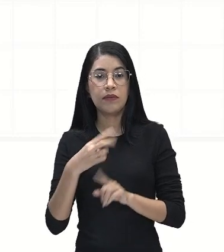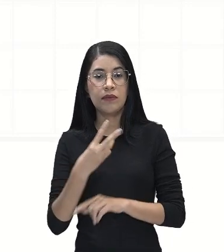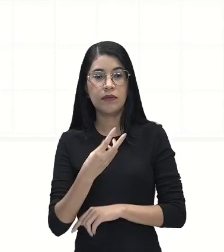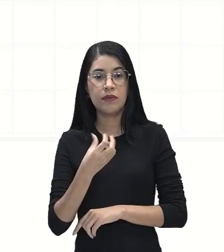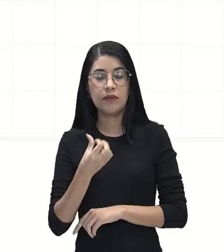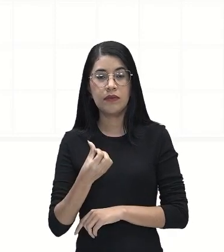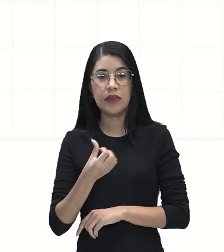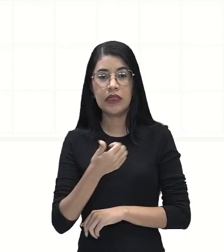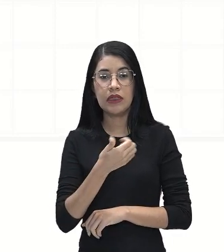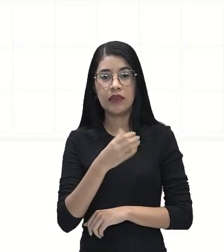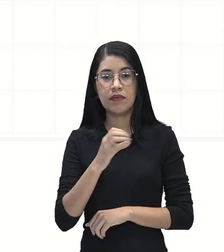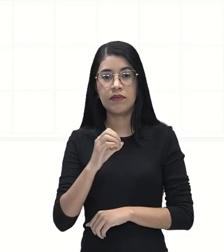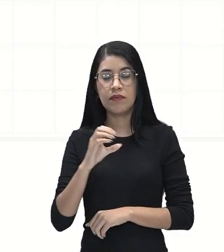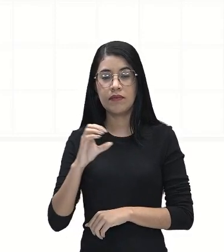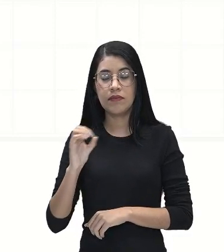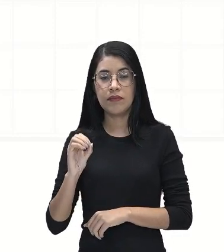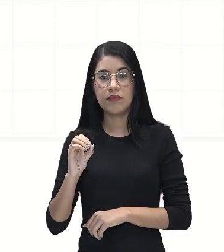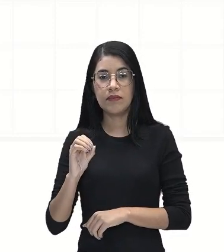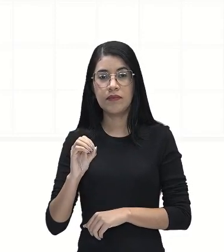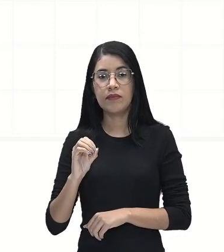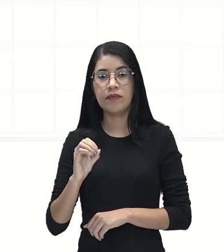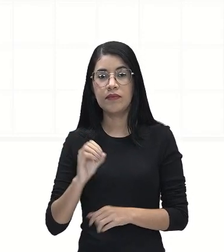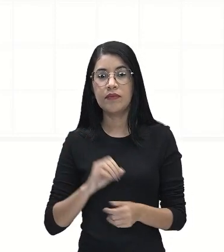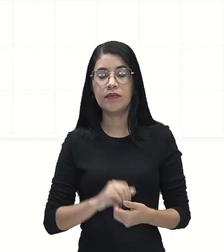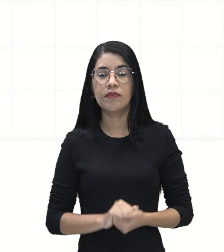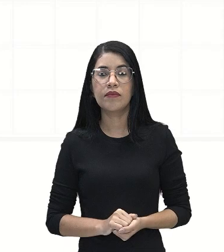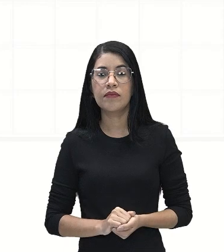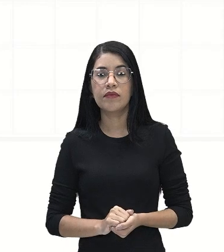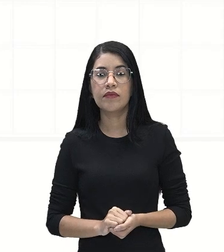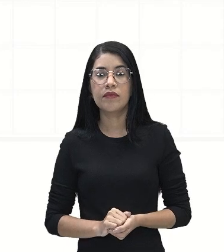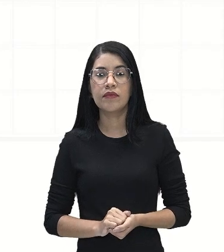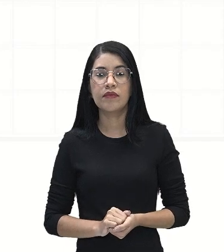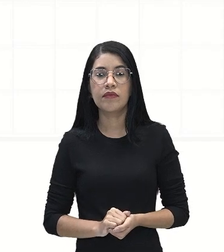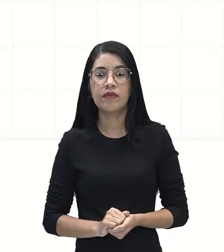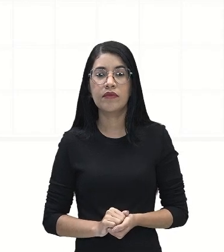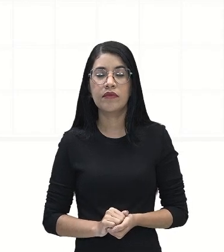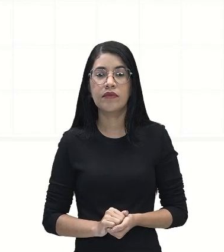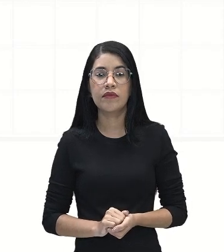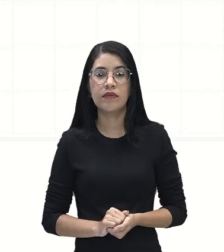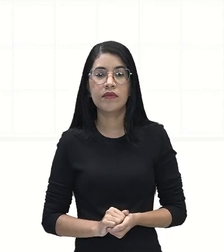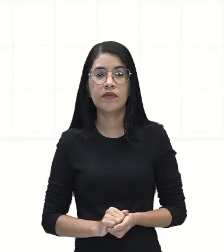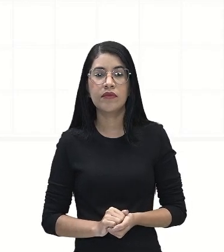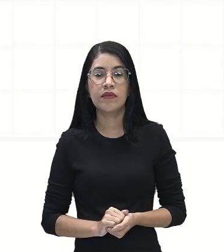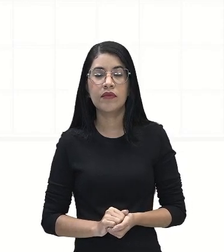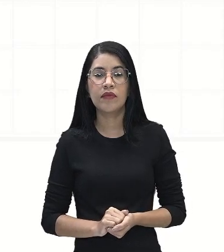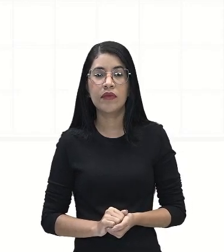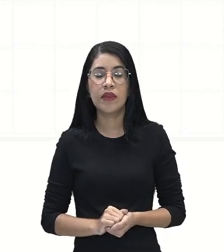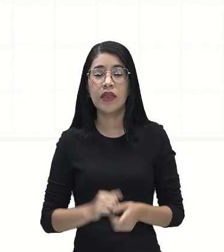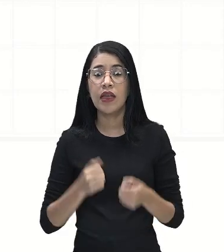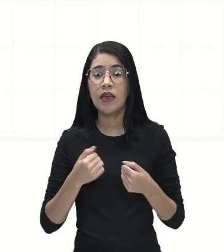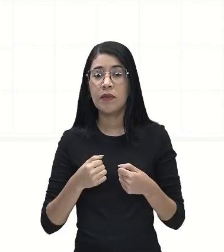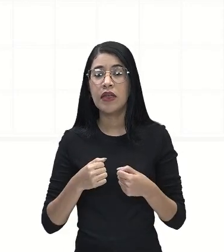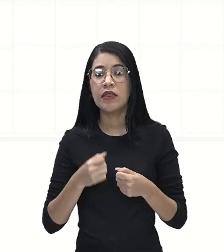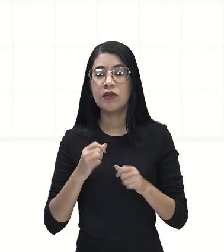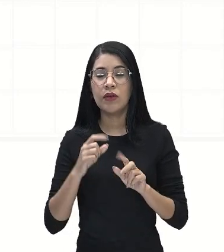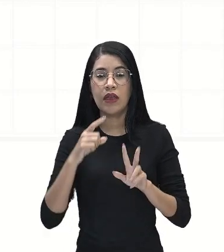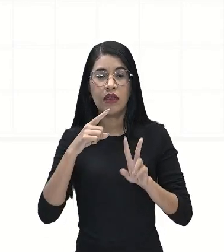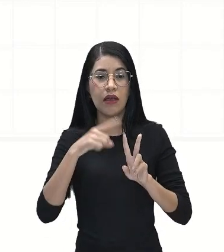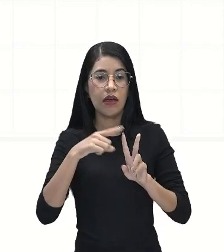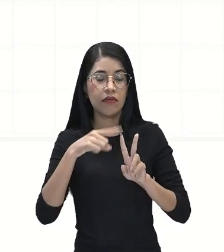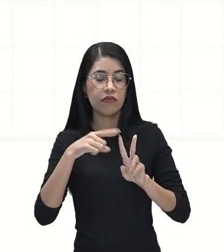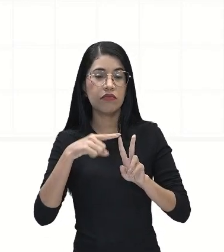dá 100. Né? Agora, como esse A aqui, que a hipotenusa está ao quadrado, eu preciso tirar a raiz